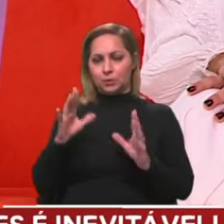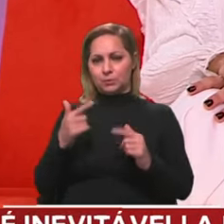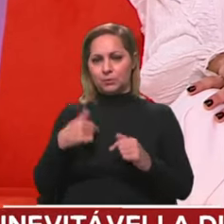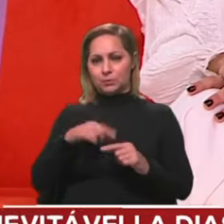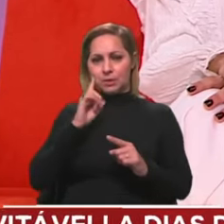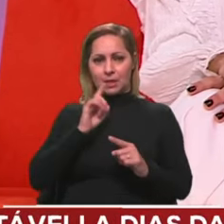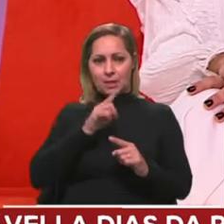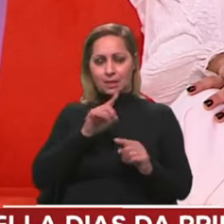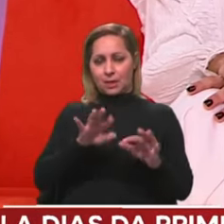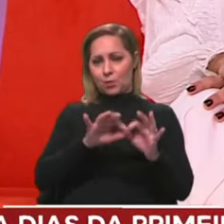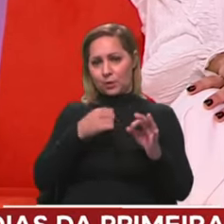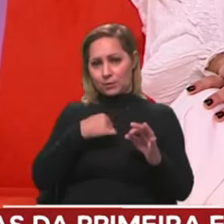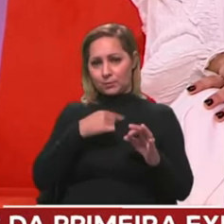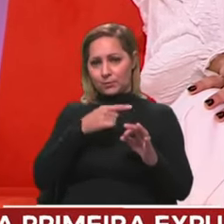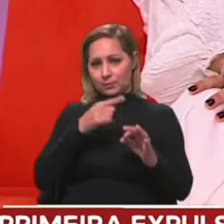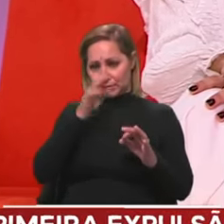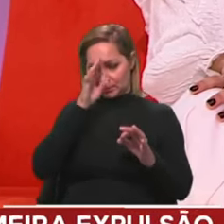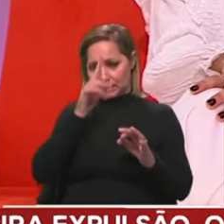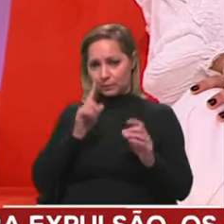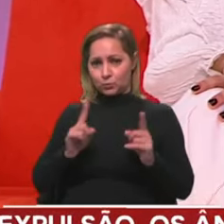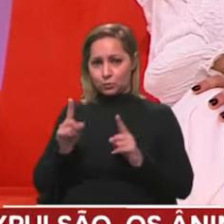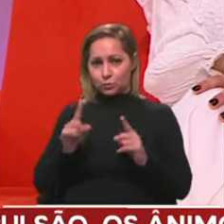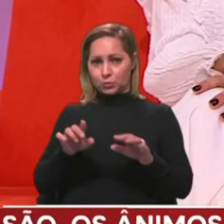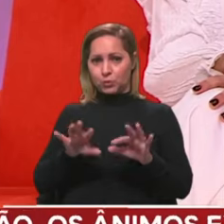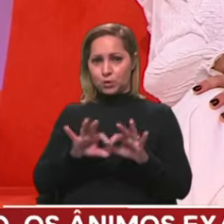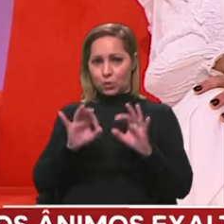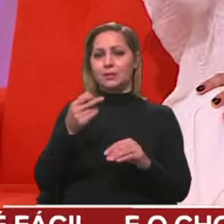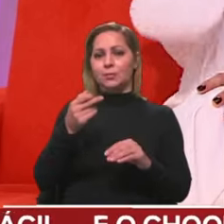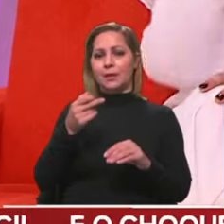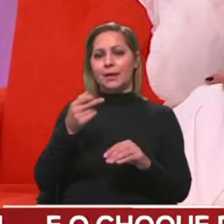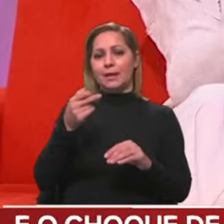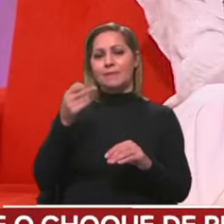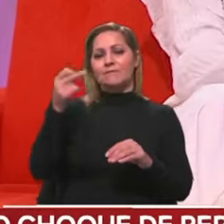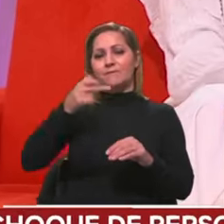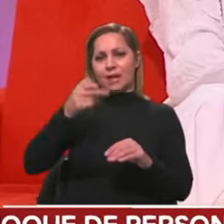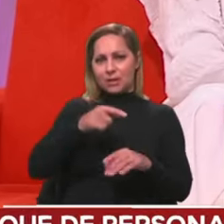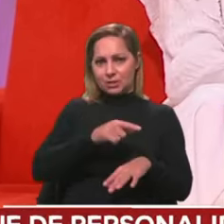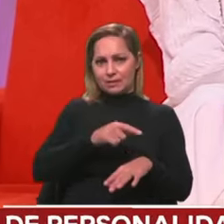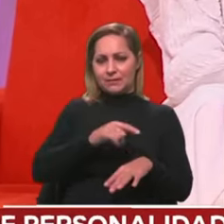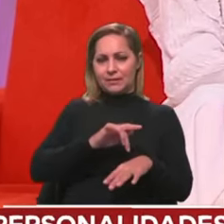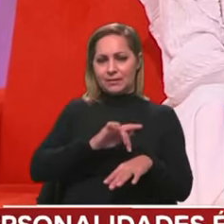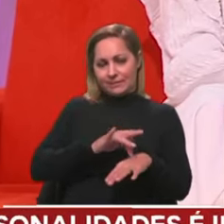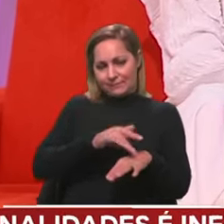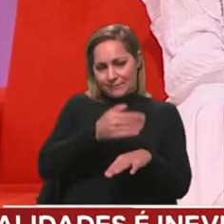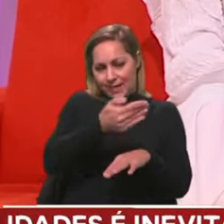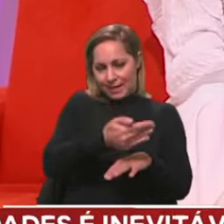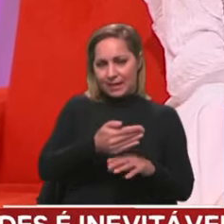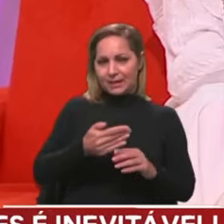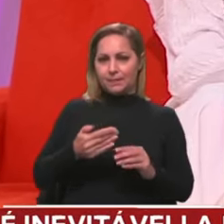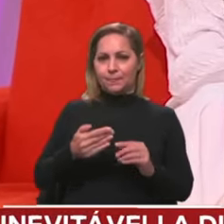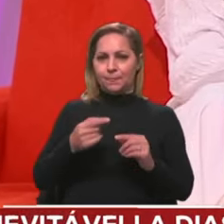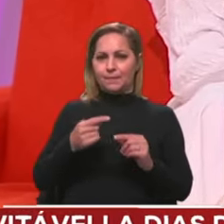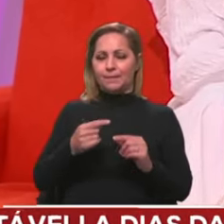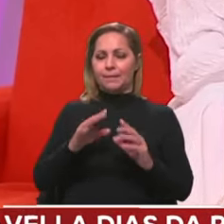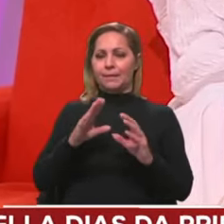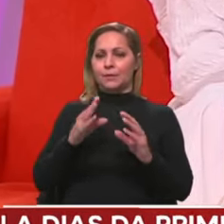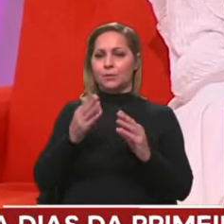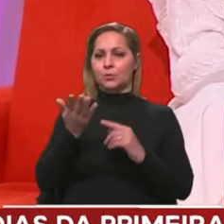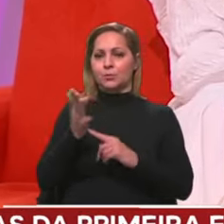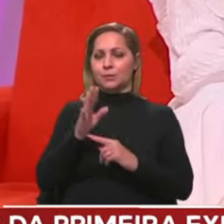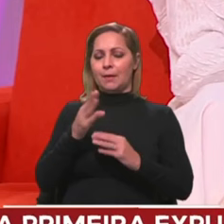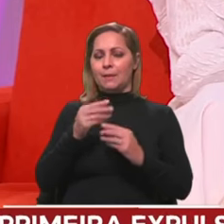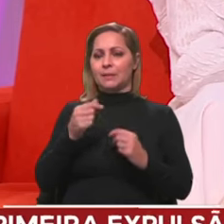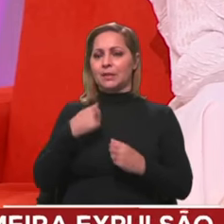tipo eu é como eu porque ela sabe somos muito iguais nisso na impulsividade ela é tão impulsiva como é de frágil e e a maneia por exemplo como eu falei ali